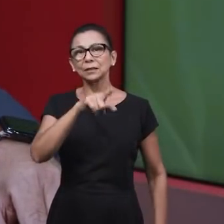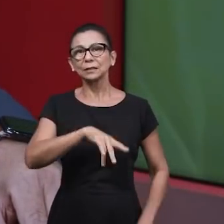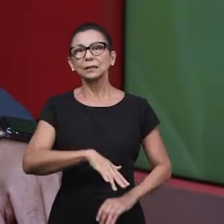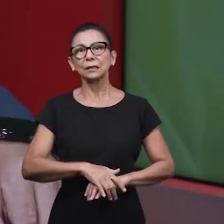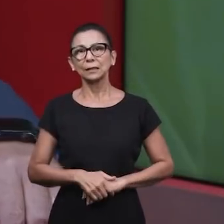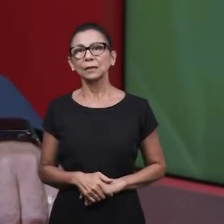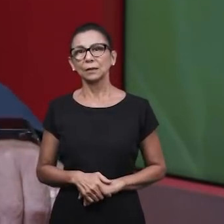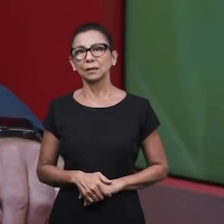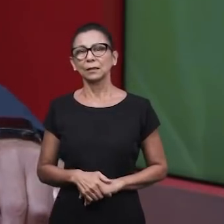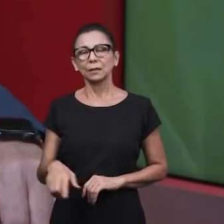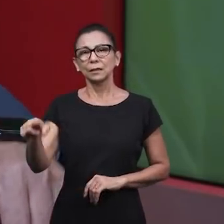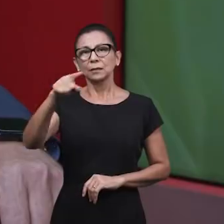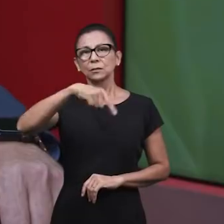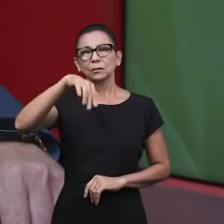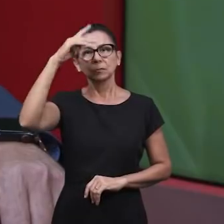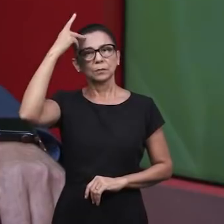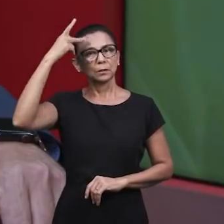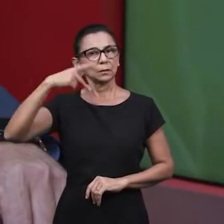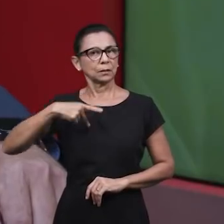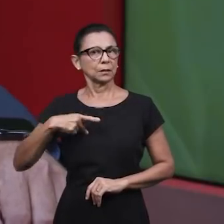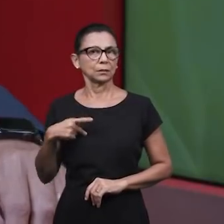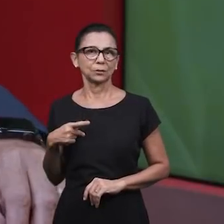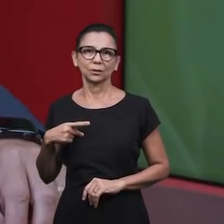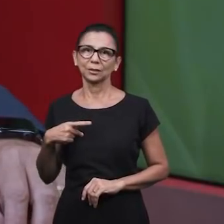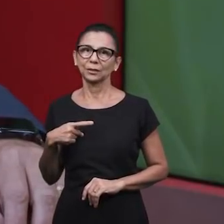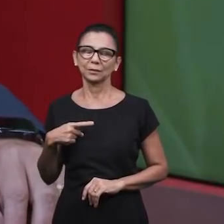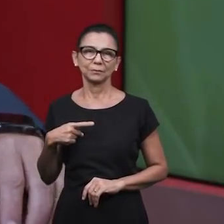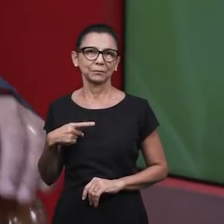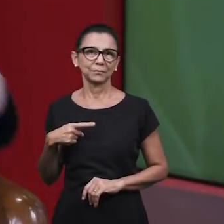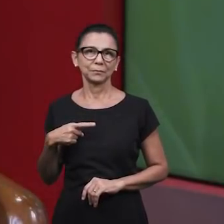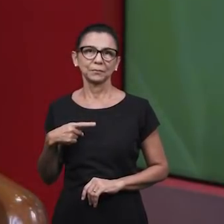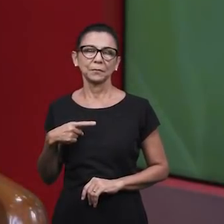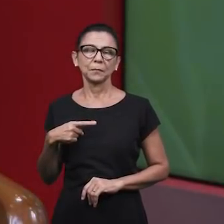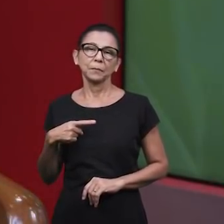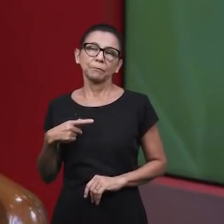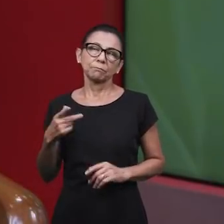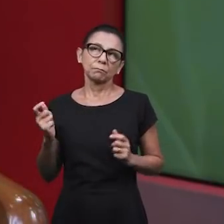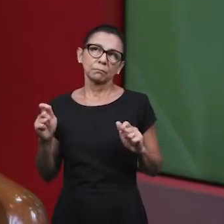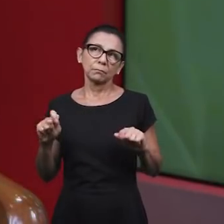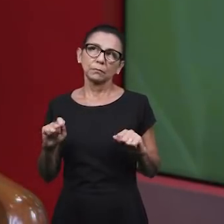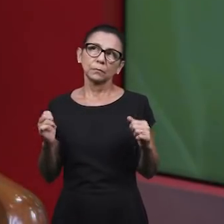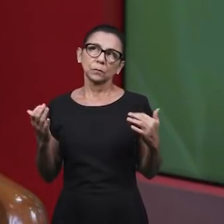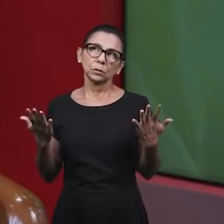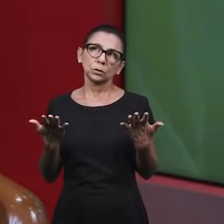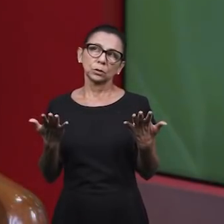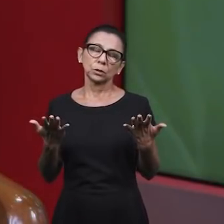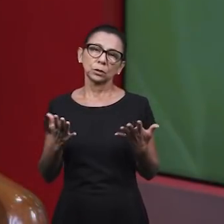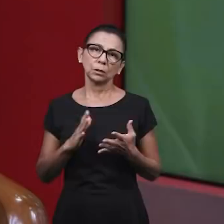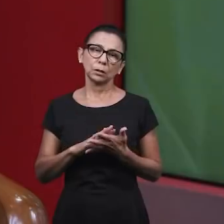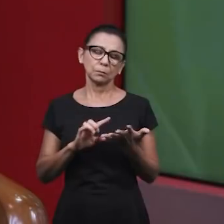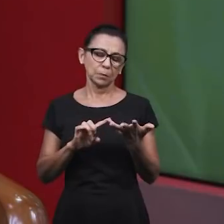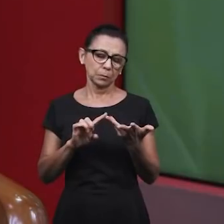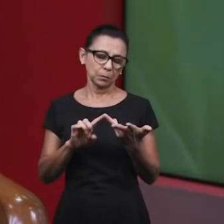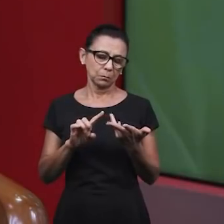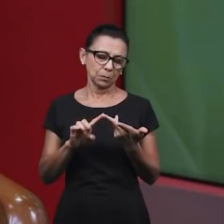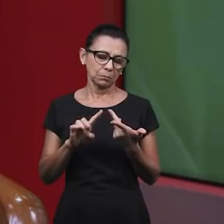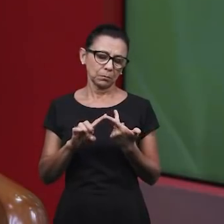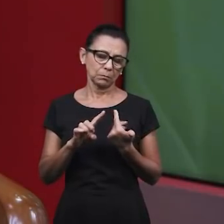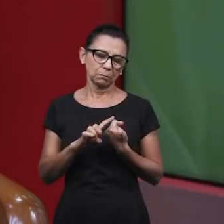do projeto da cruz. E nós poderíamos aqui enumerar